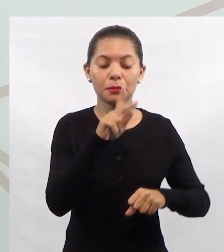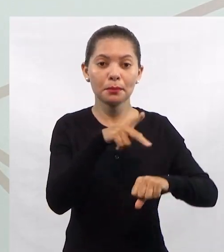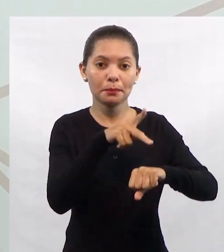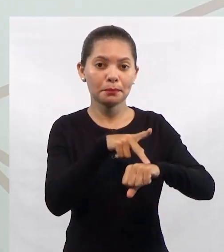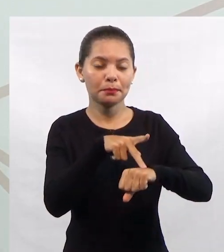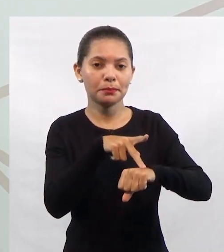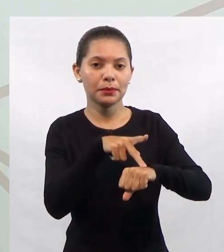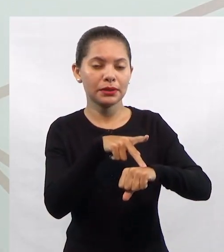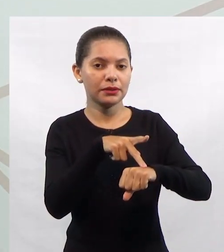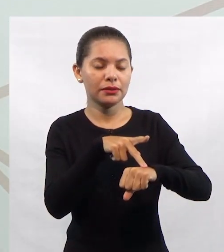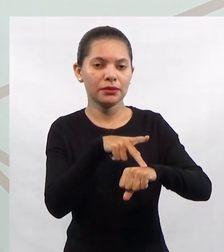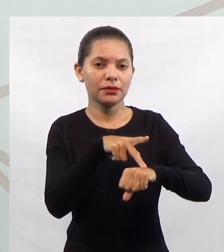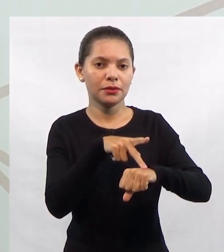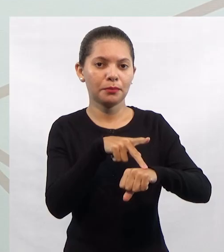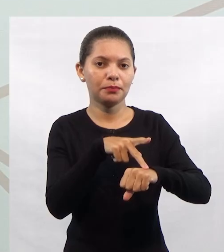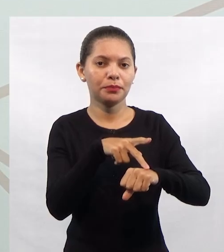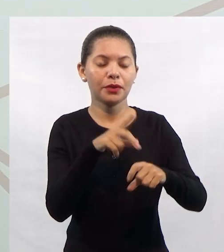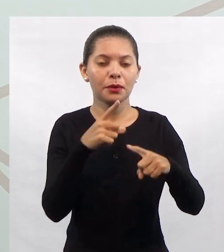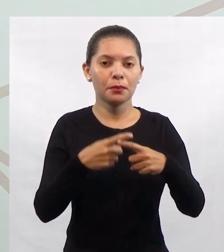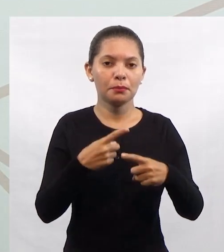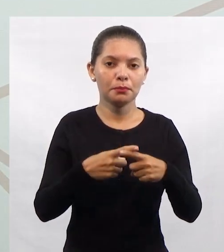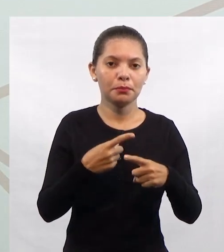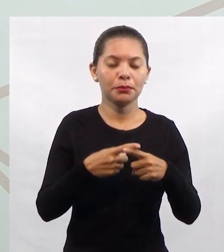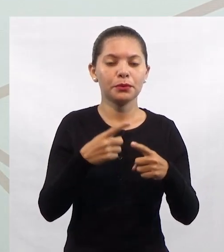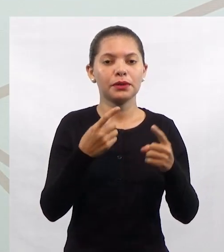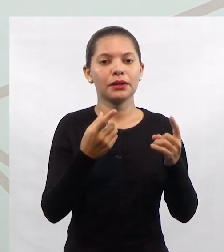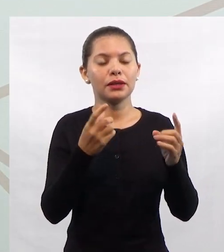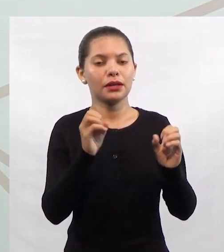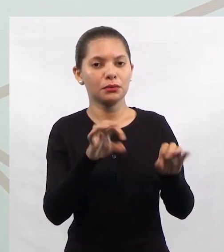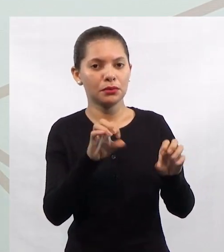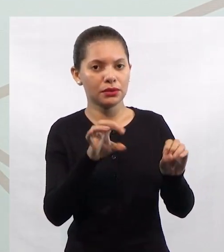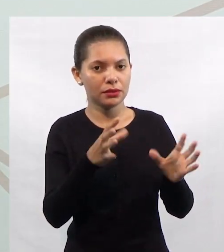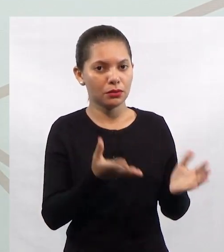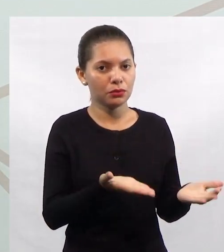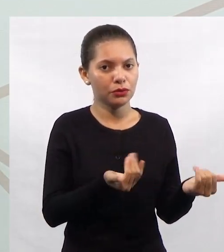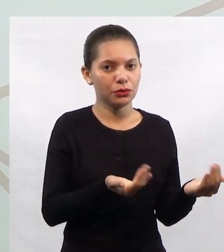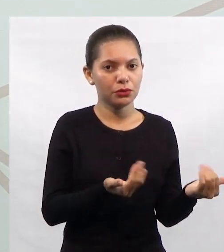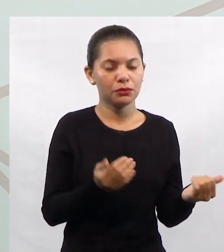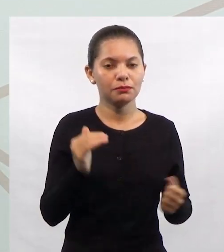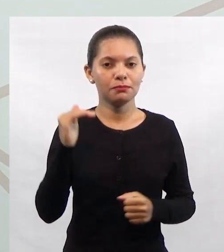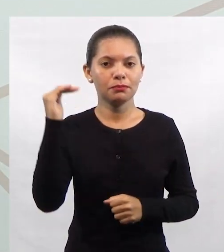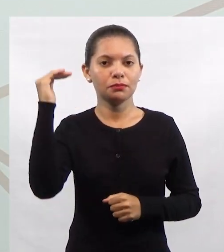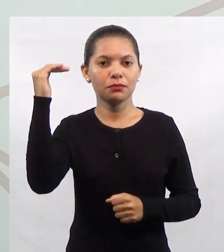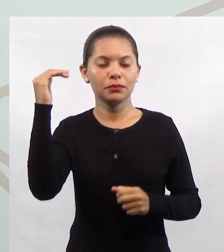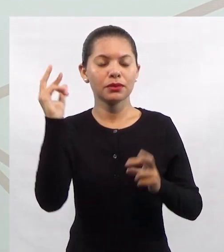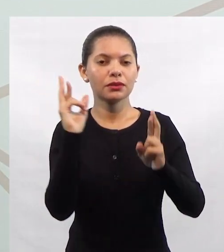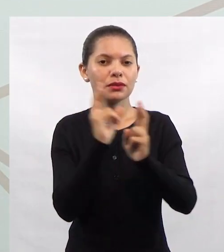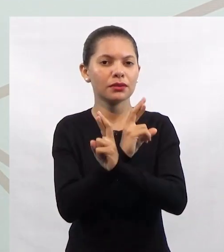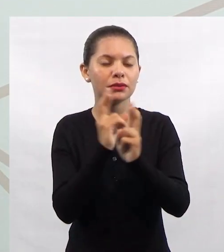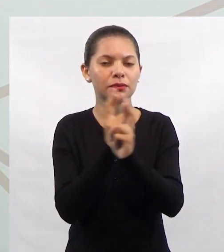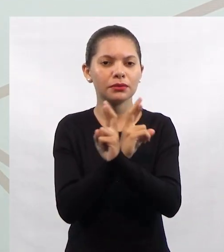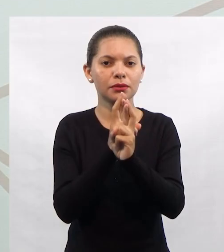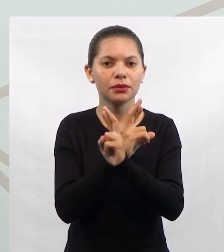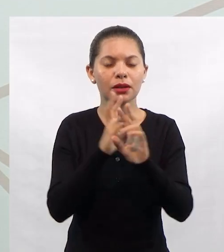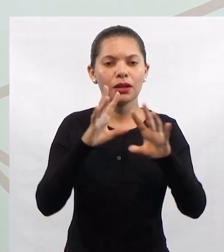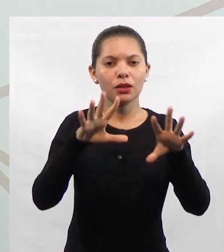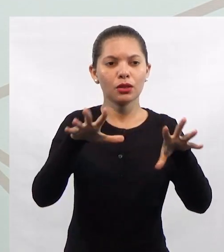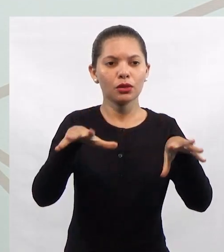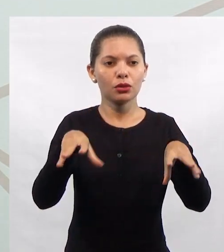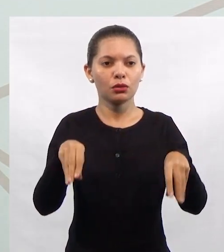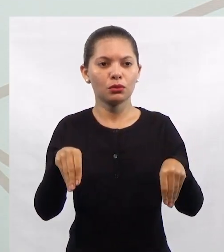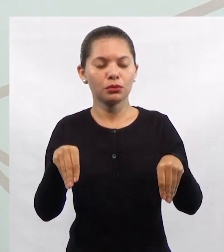a educação de jovens e adultos, porque a educação de jovens e adultos, ela está relacionada a todo